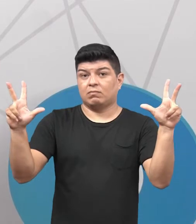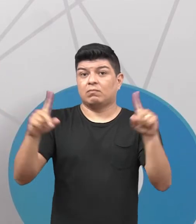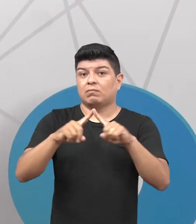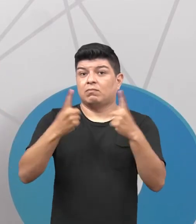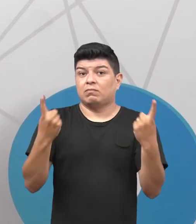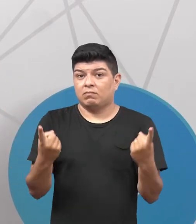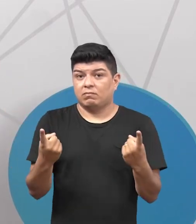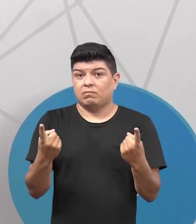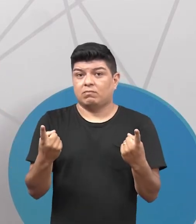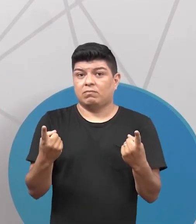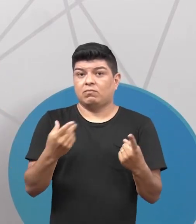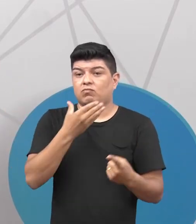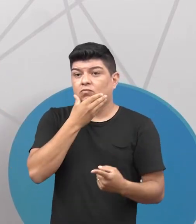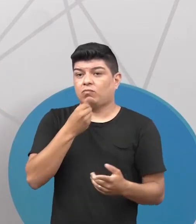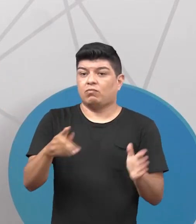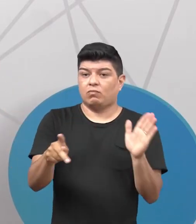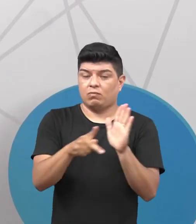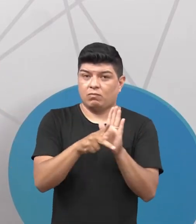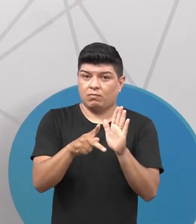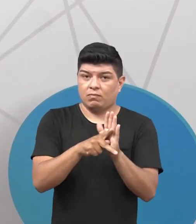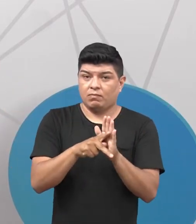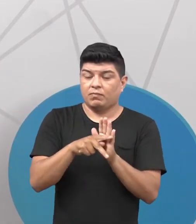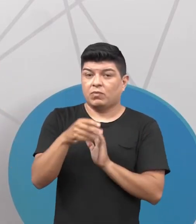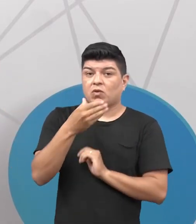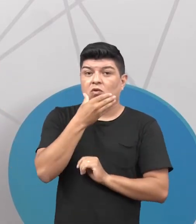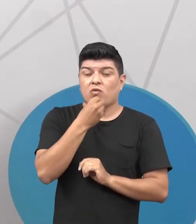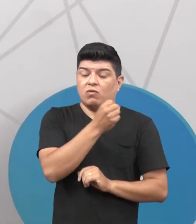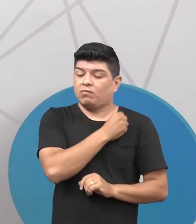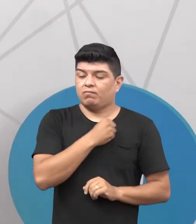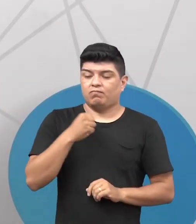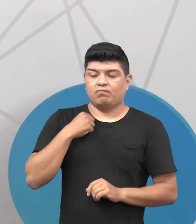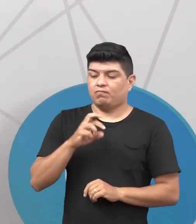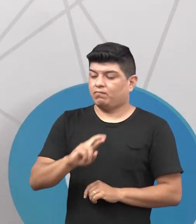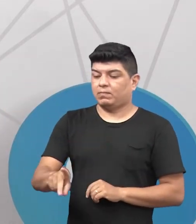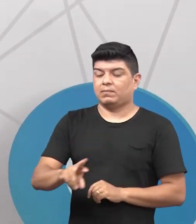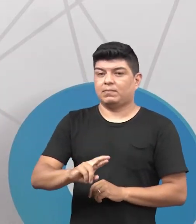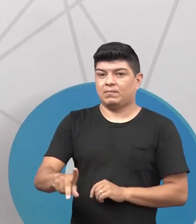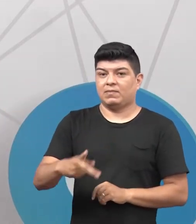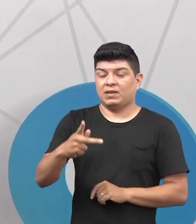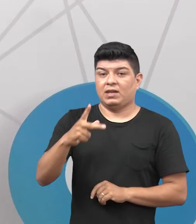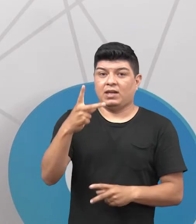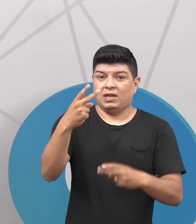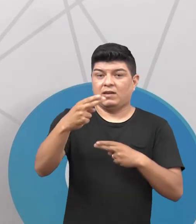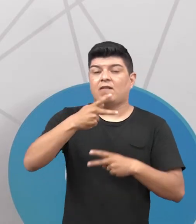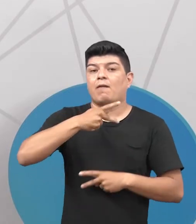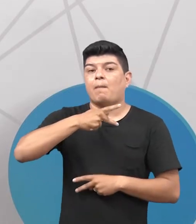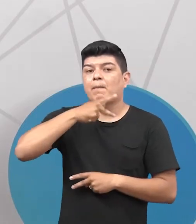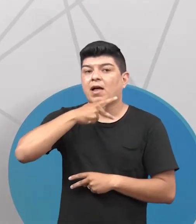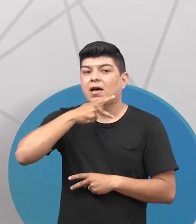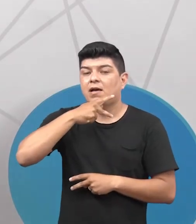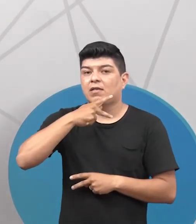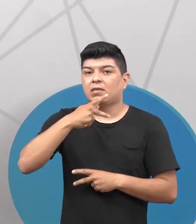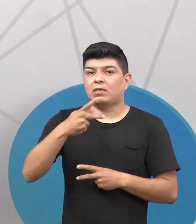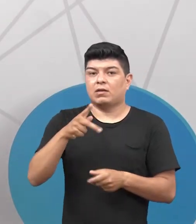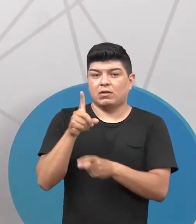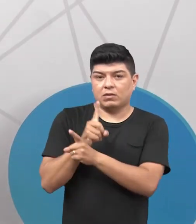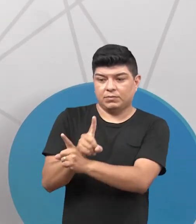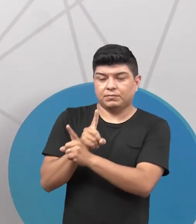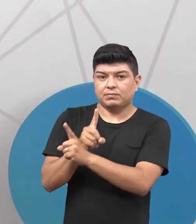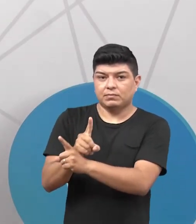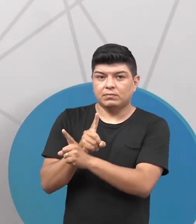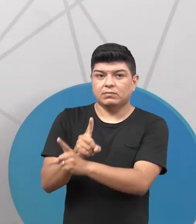nem tanto com a questão do homem. Ele não. Ele, juntamente com Platão, seu discípulo, e depois também